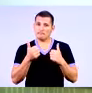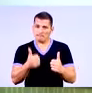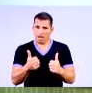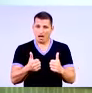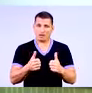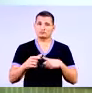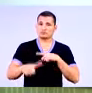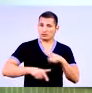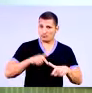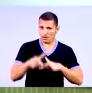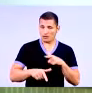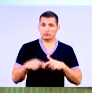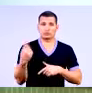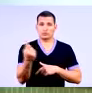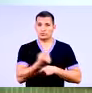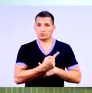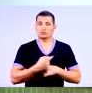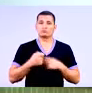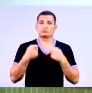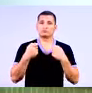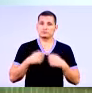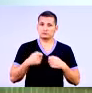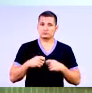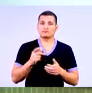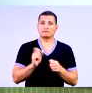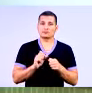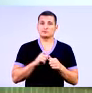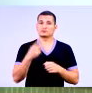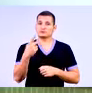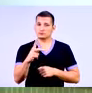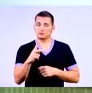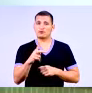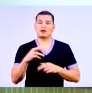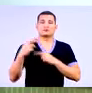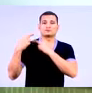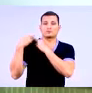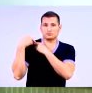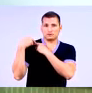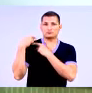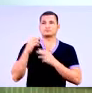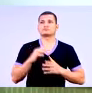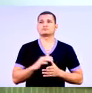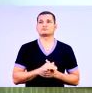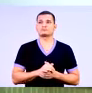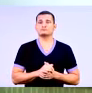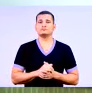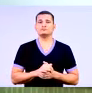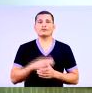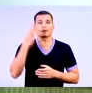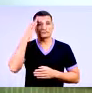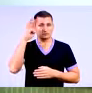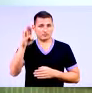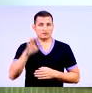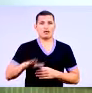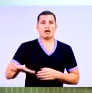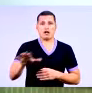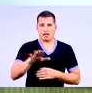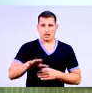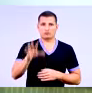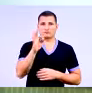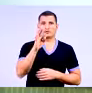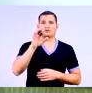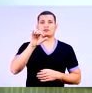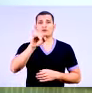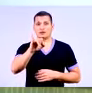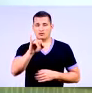parte e respeitando o outro e contribuindo com o outro. Principalmente na área de TI, né, nessa área que